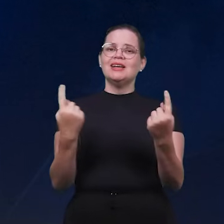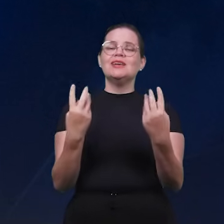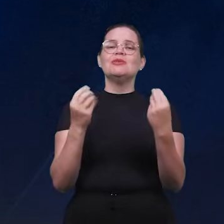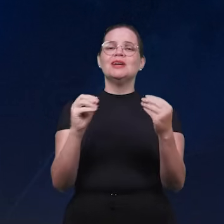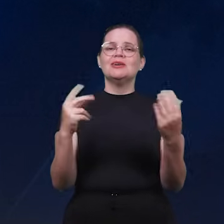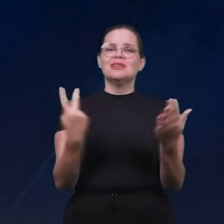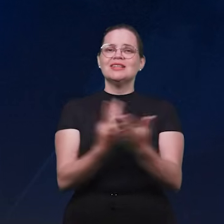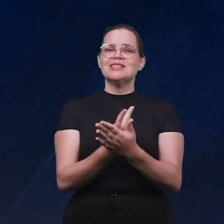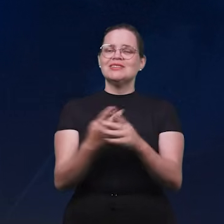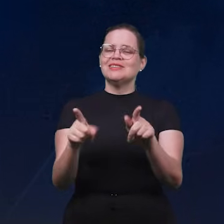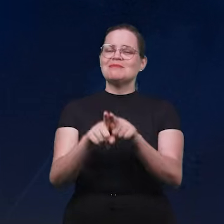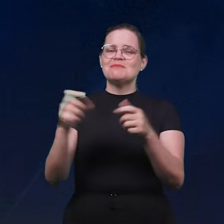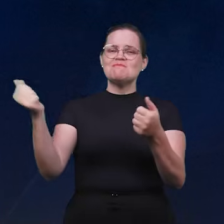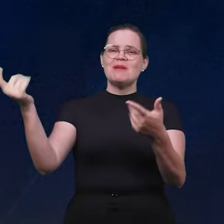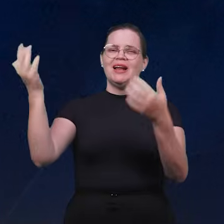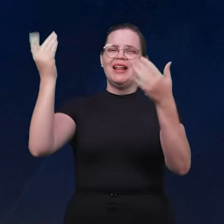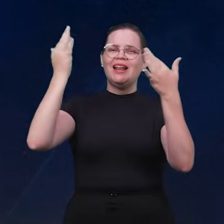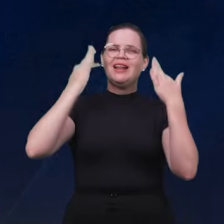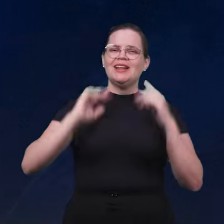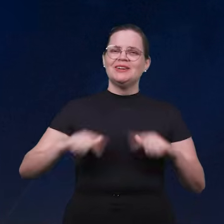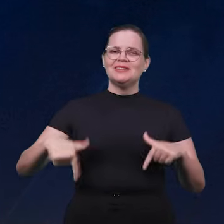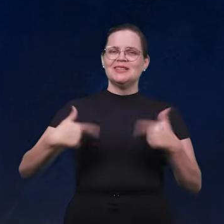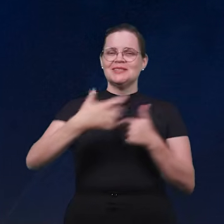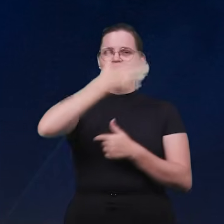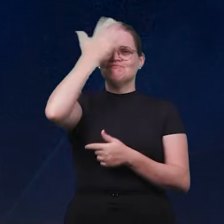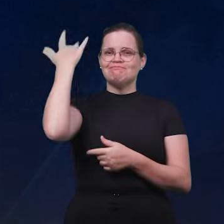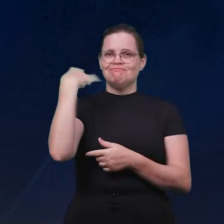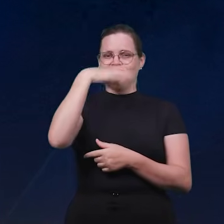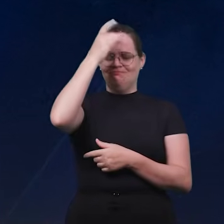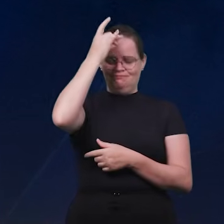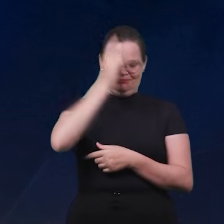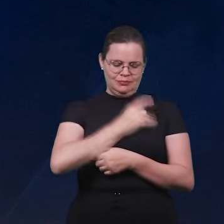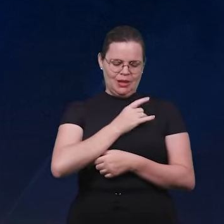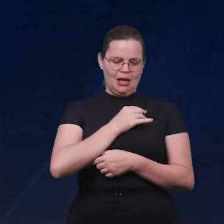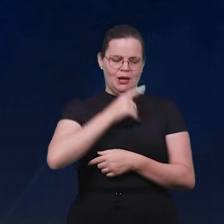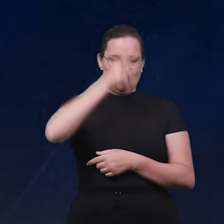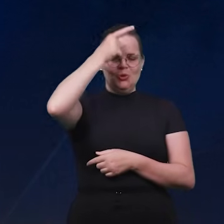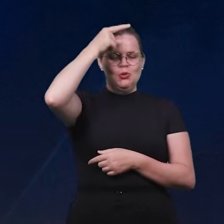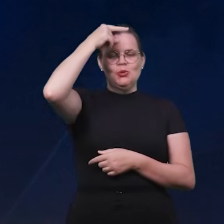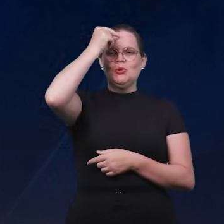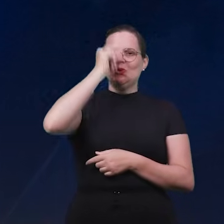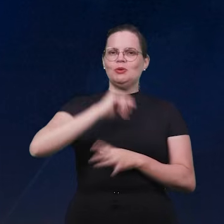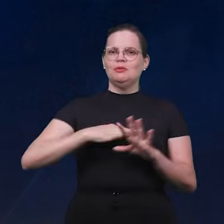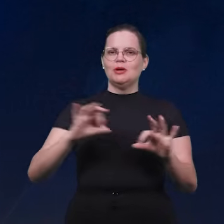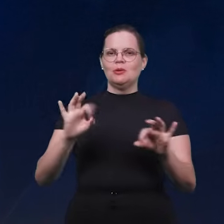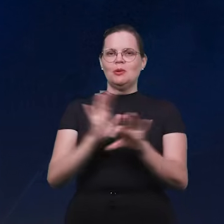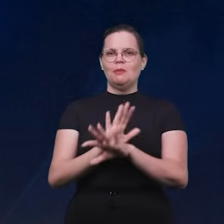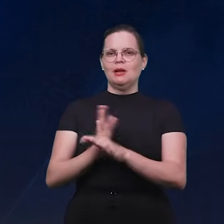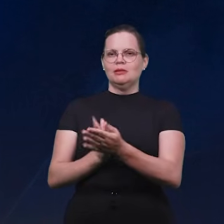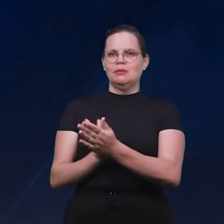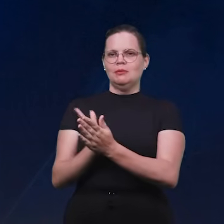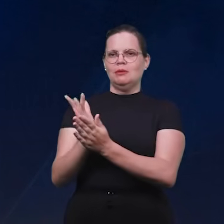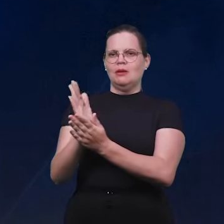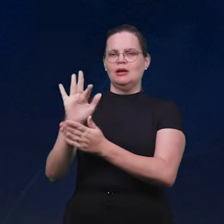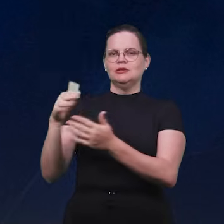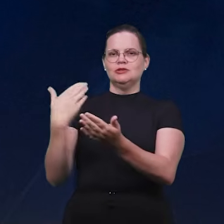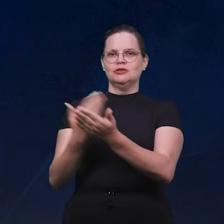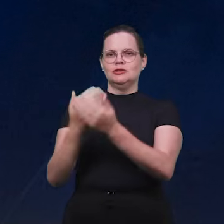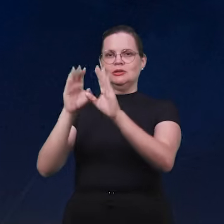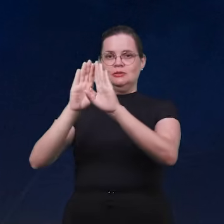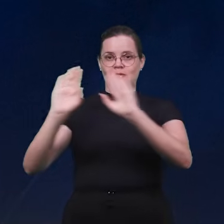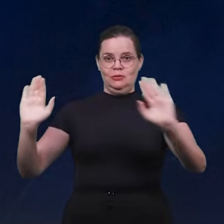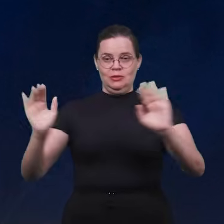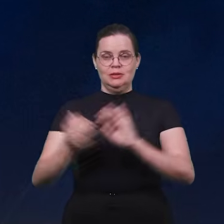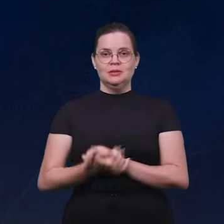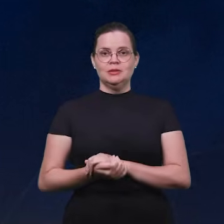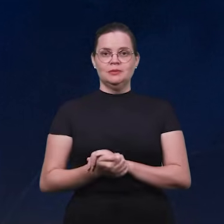o Consolador, para completar a nossa caminhada até a Canaã celestial. De